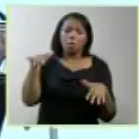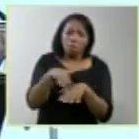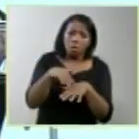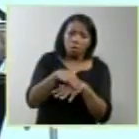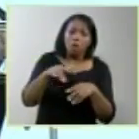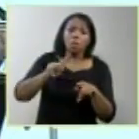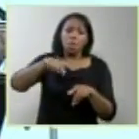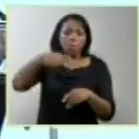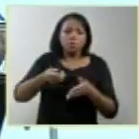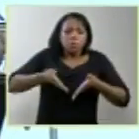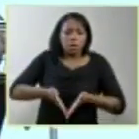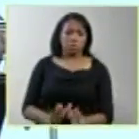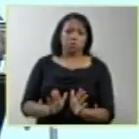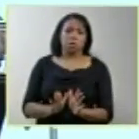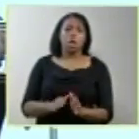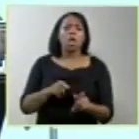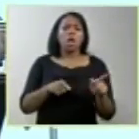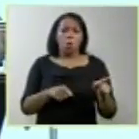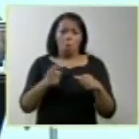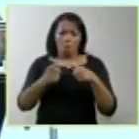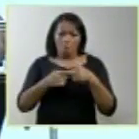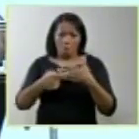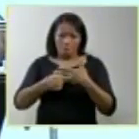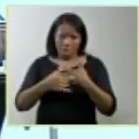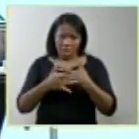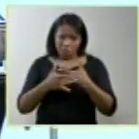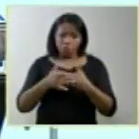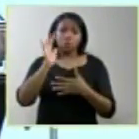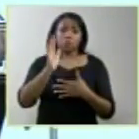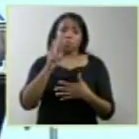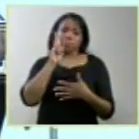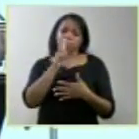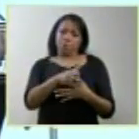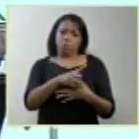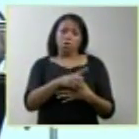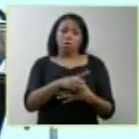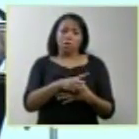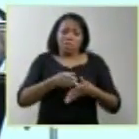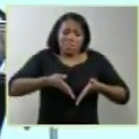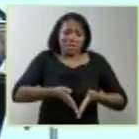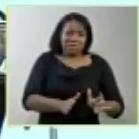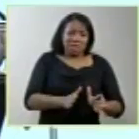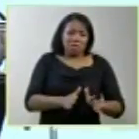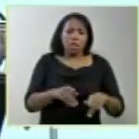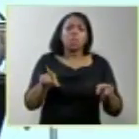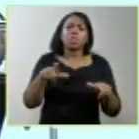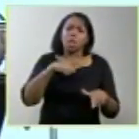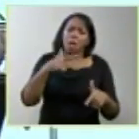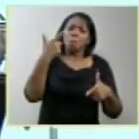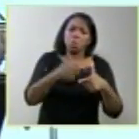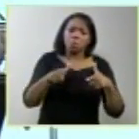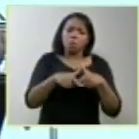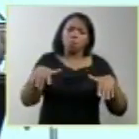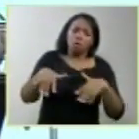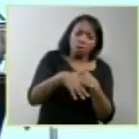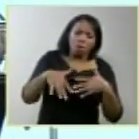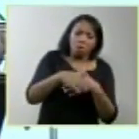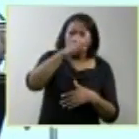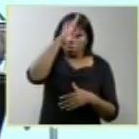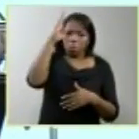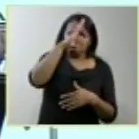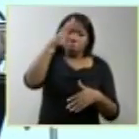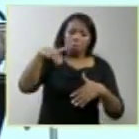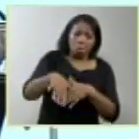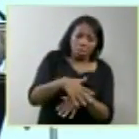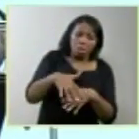após o nascimento. Eu mesmo já presenciei casos de fetos recém-nascidos, anencefálicos, que convulsionaram até a hora da